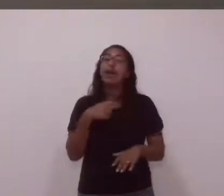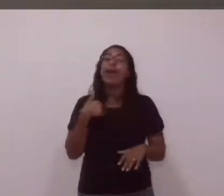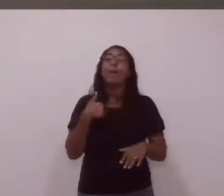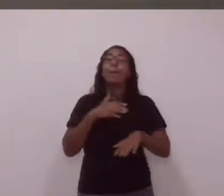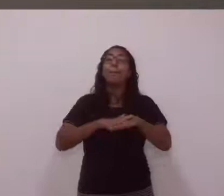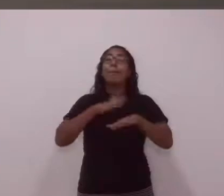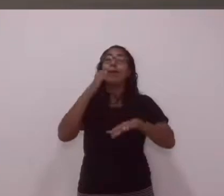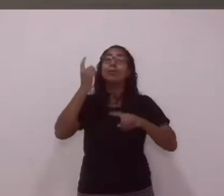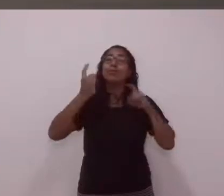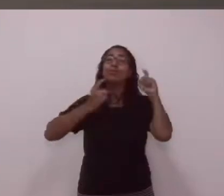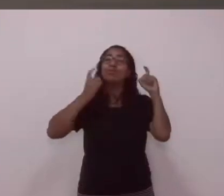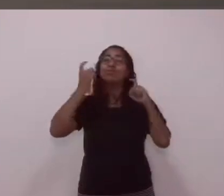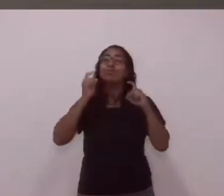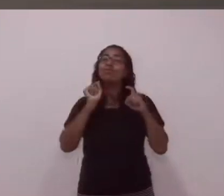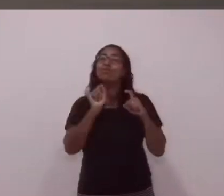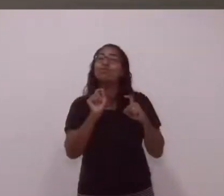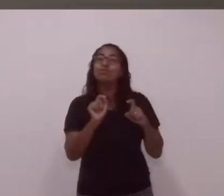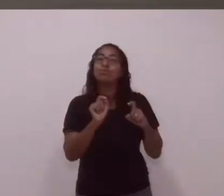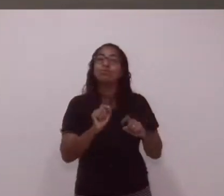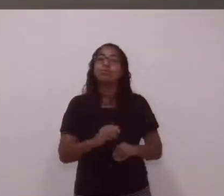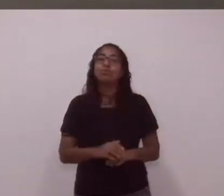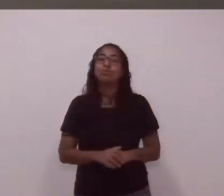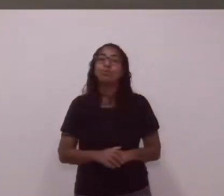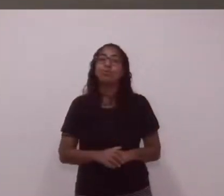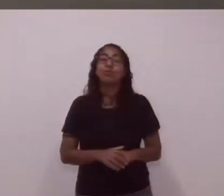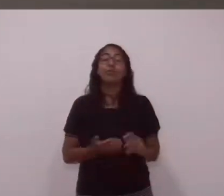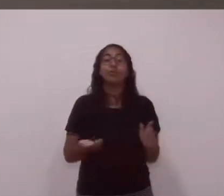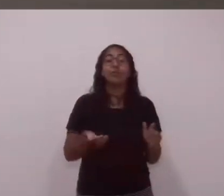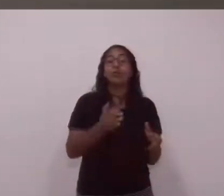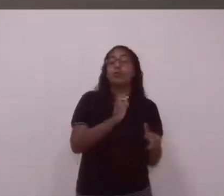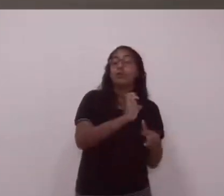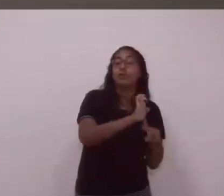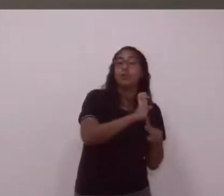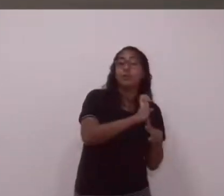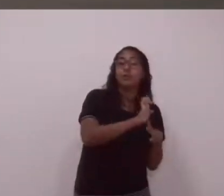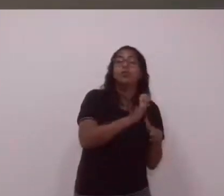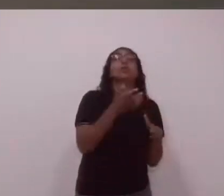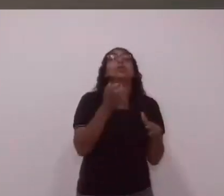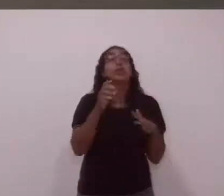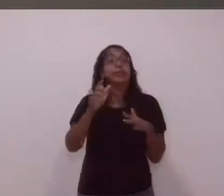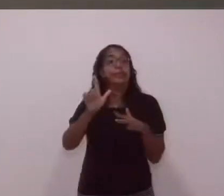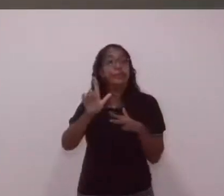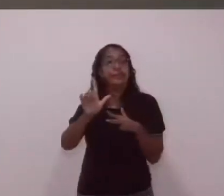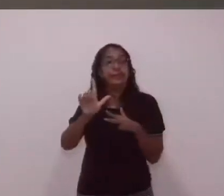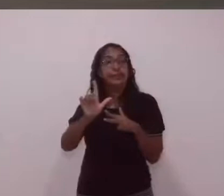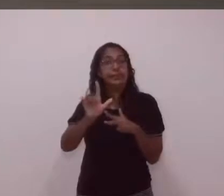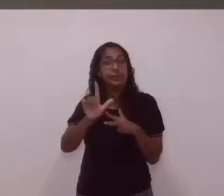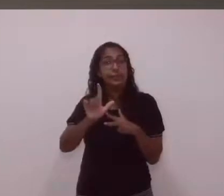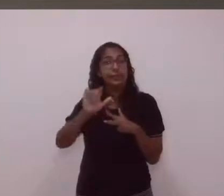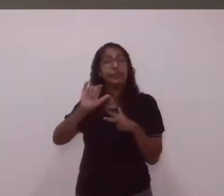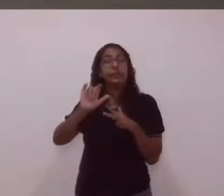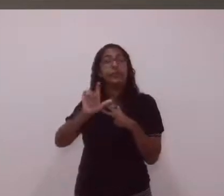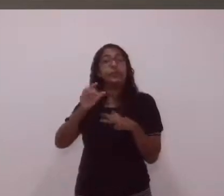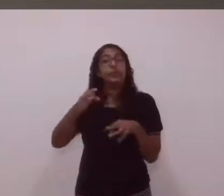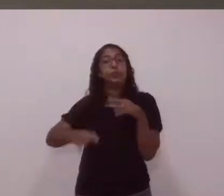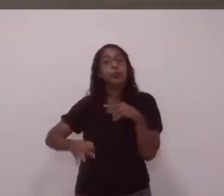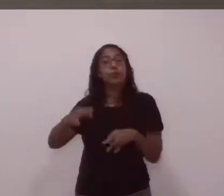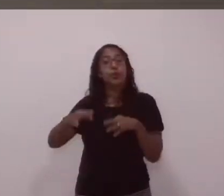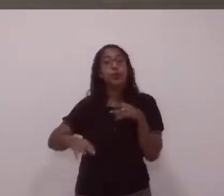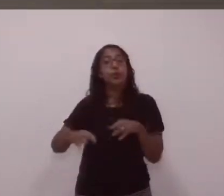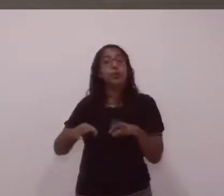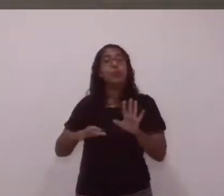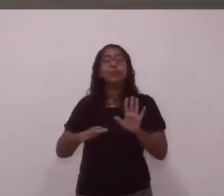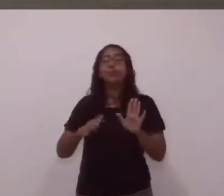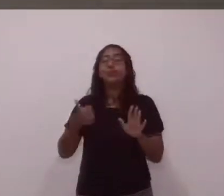independência que ela deve existir do Poder Executivo do Legislativo e do Judiciário mas o mais grave de tudo isso